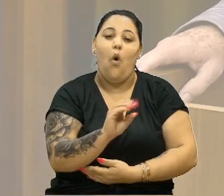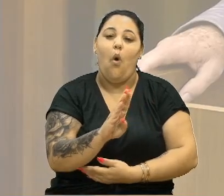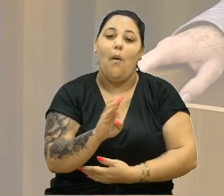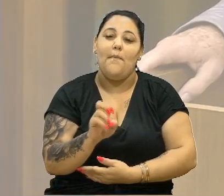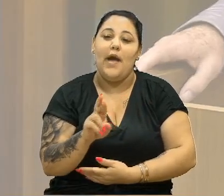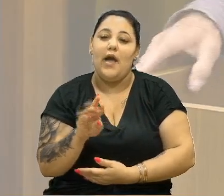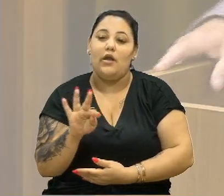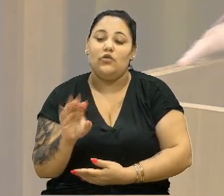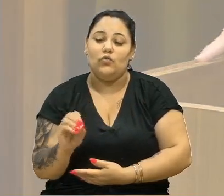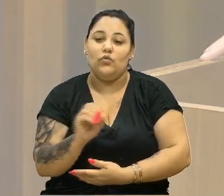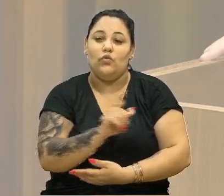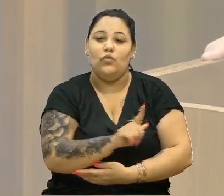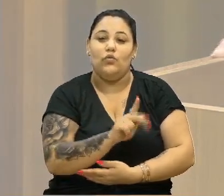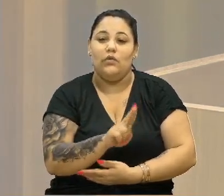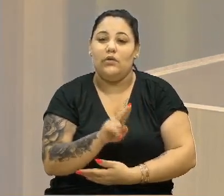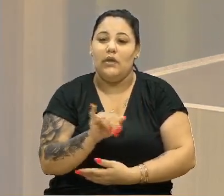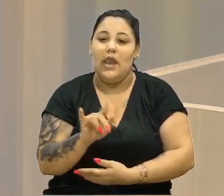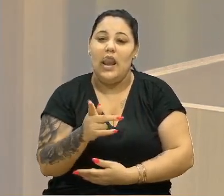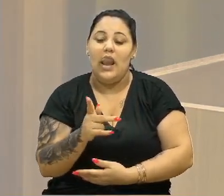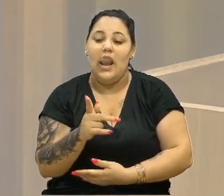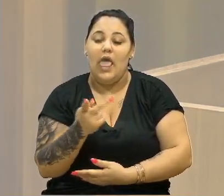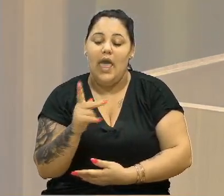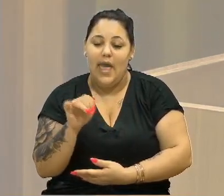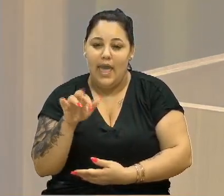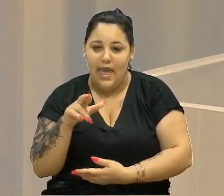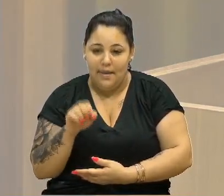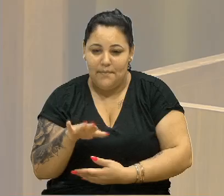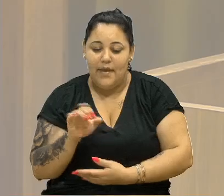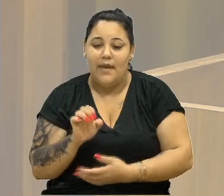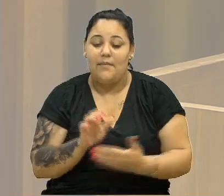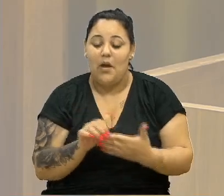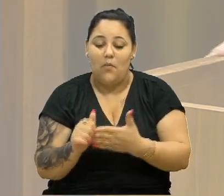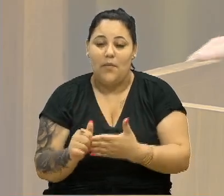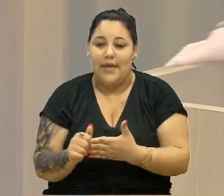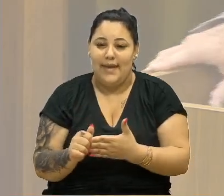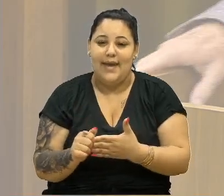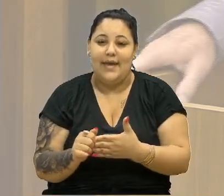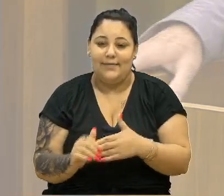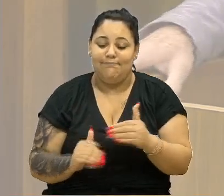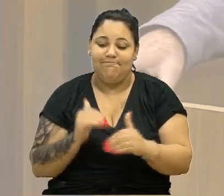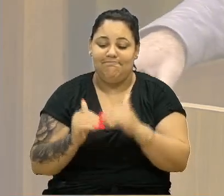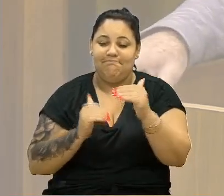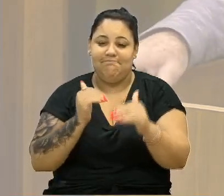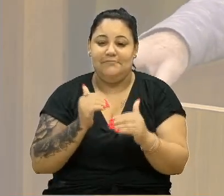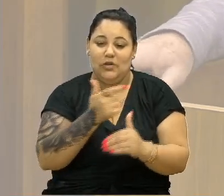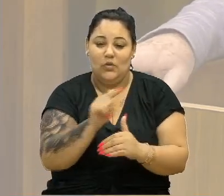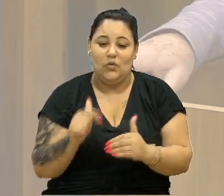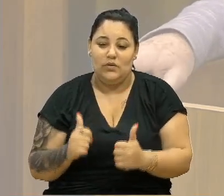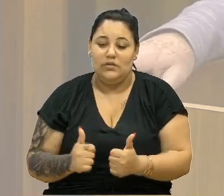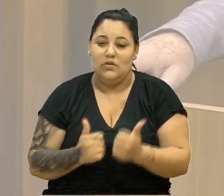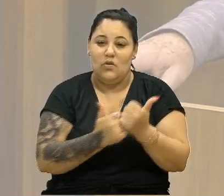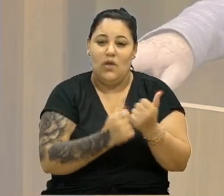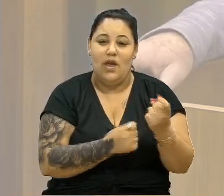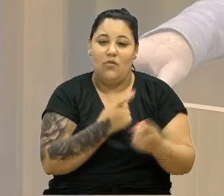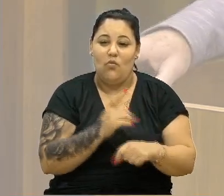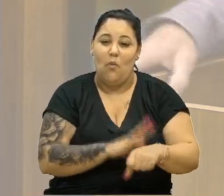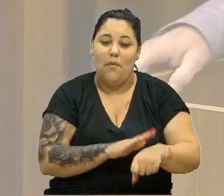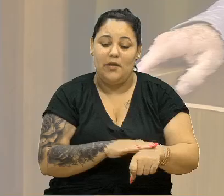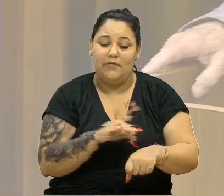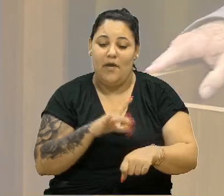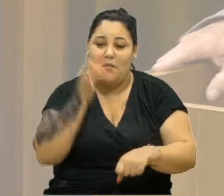Guilherme, que me acompanharam nessa caminhada, e outros assessores em alguns momentos que estiveram